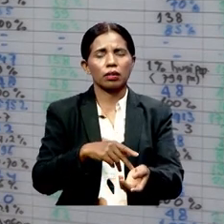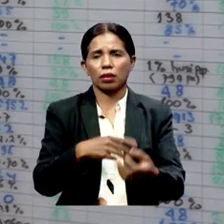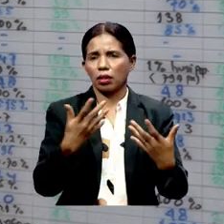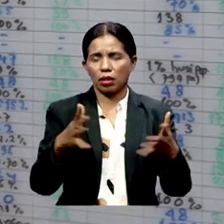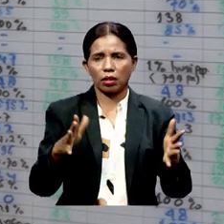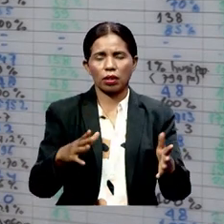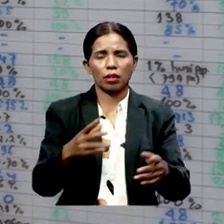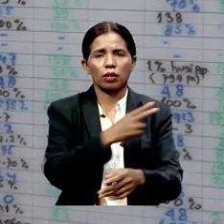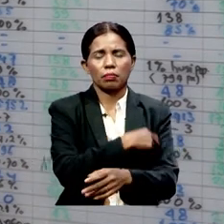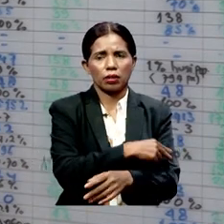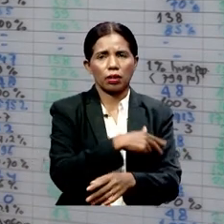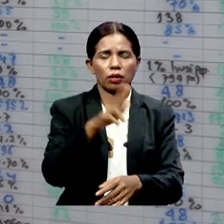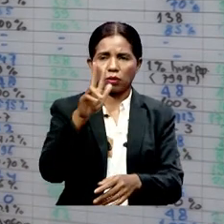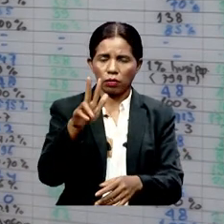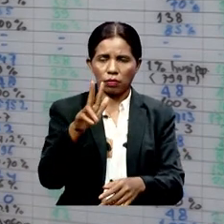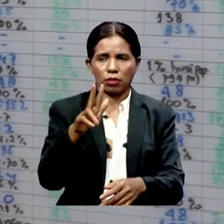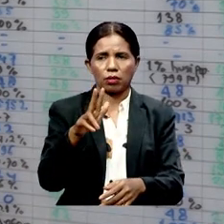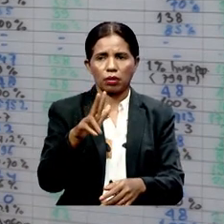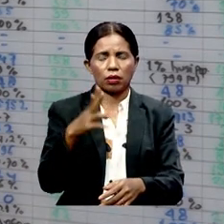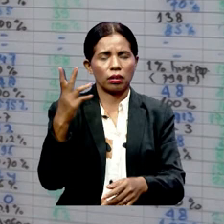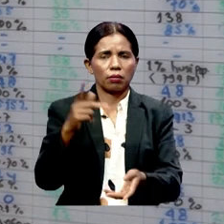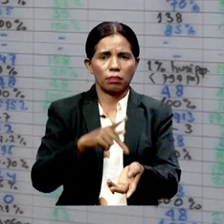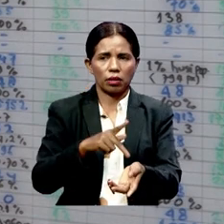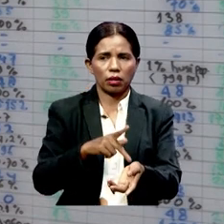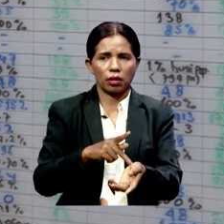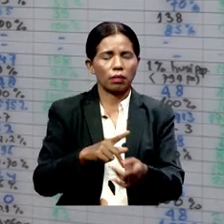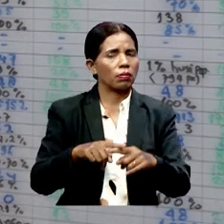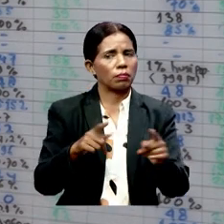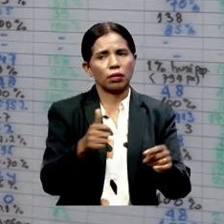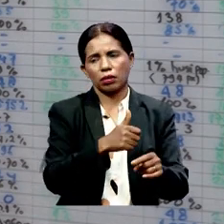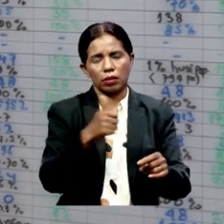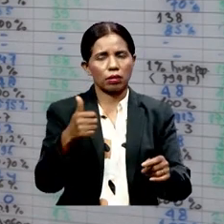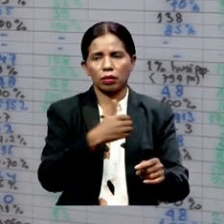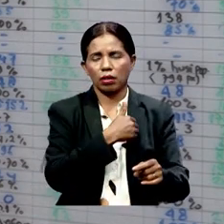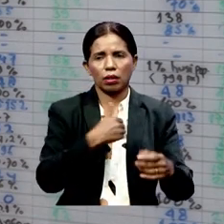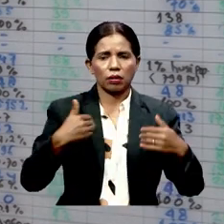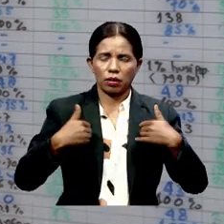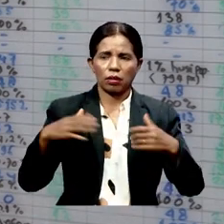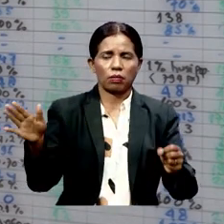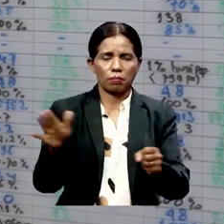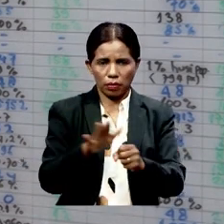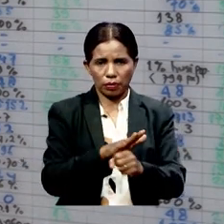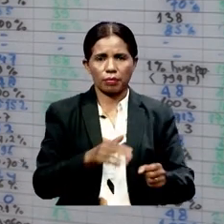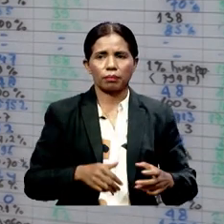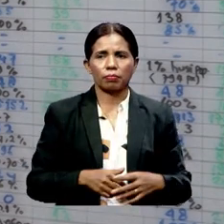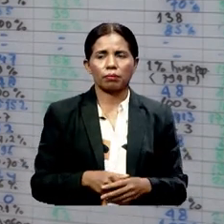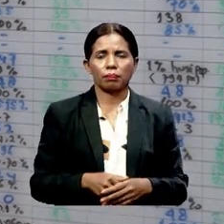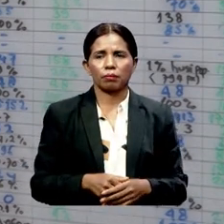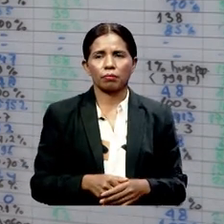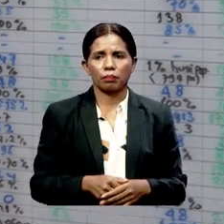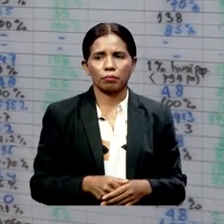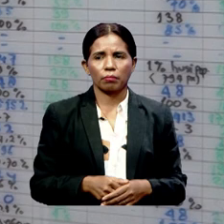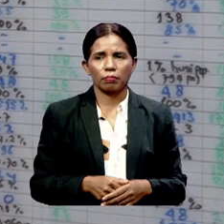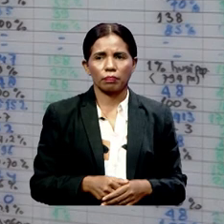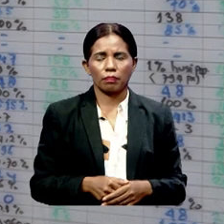tolo maca por saúde tolo e a parteira vai ver se ser será o que é completo e